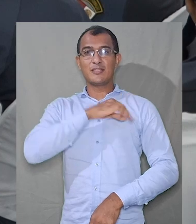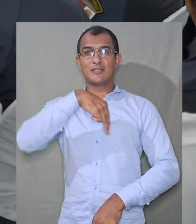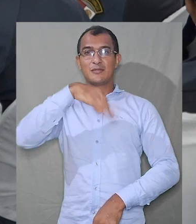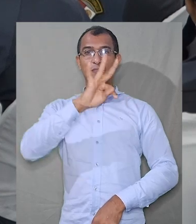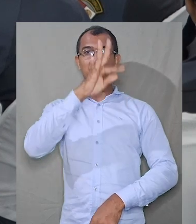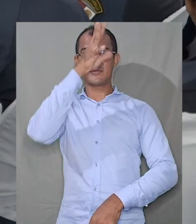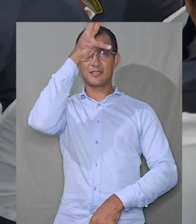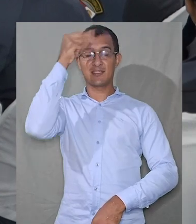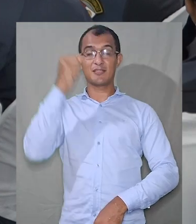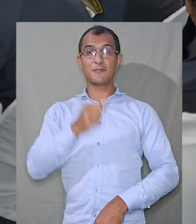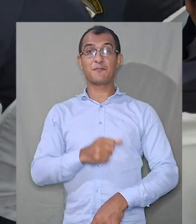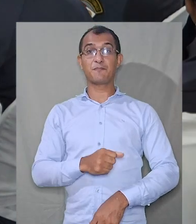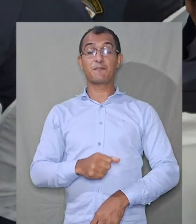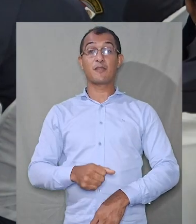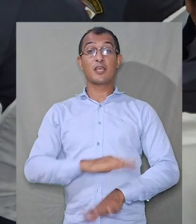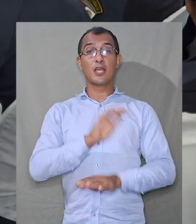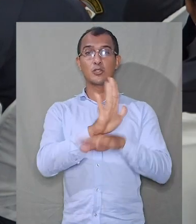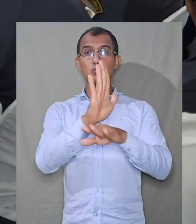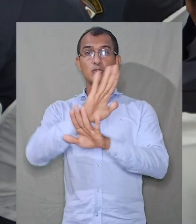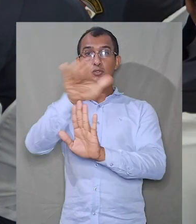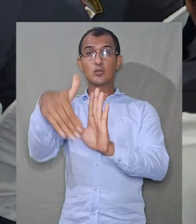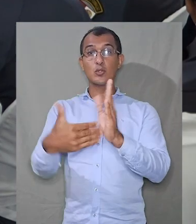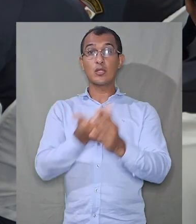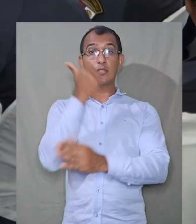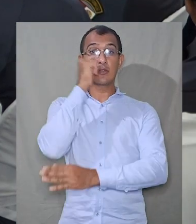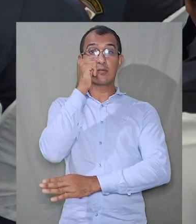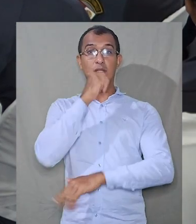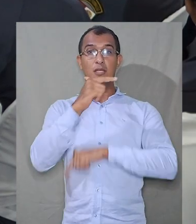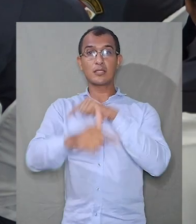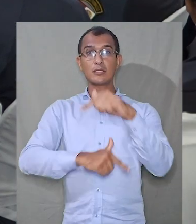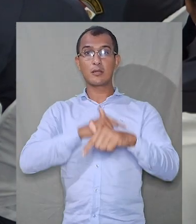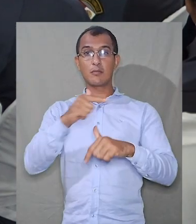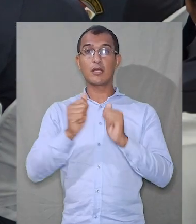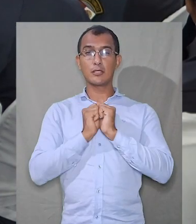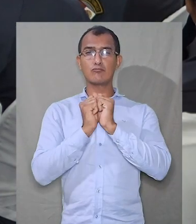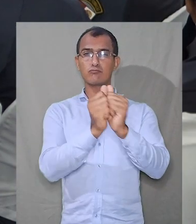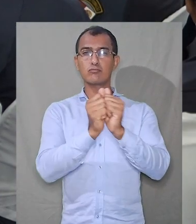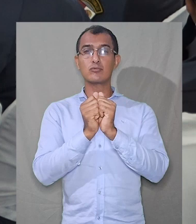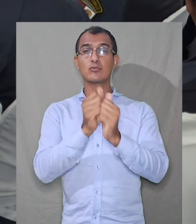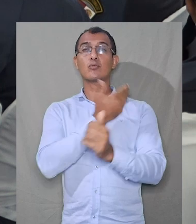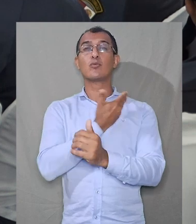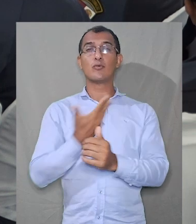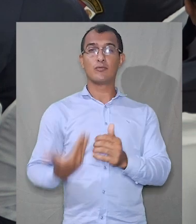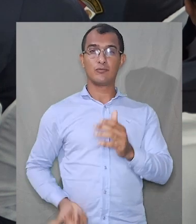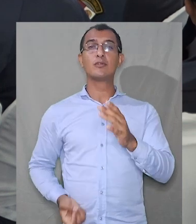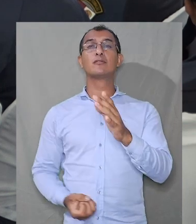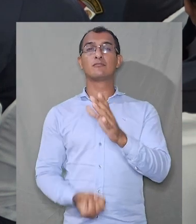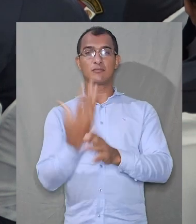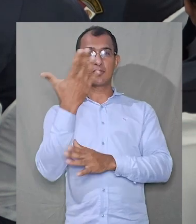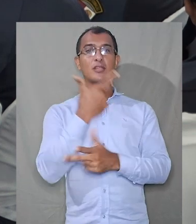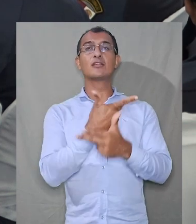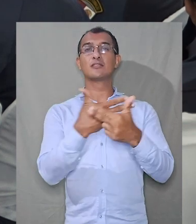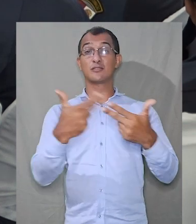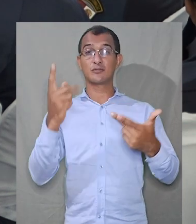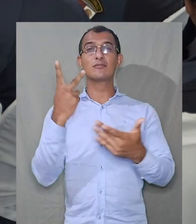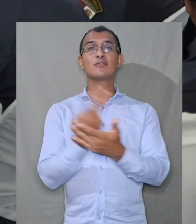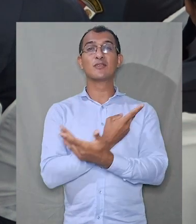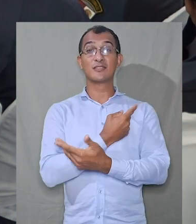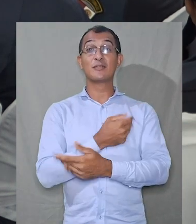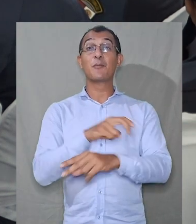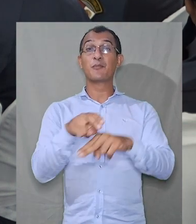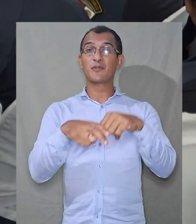Polícia Militar de Mato Grosso. Com a ajuda de todas as mulheres, de todas as pessoas que trabalham junto, o governo acontece, as